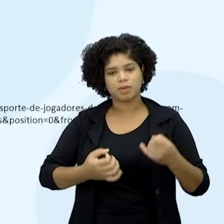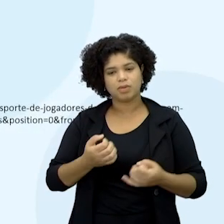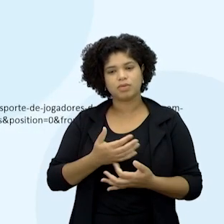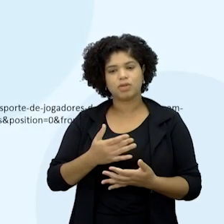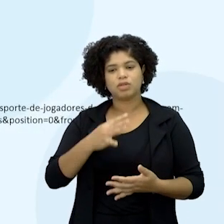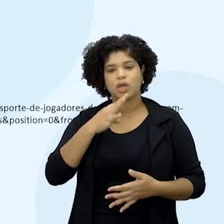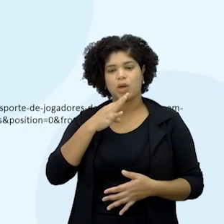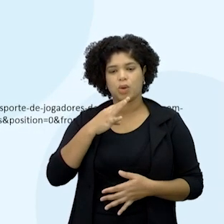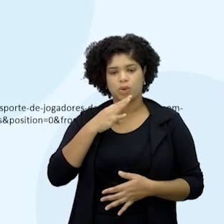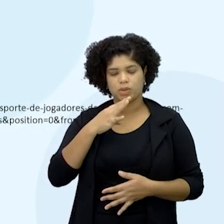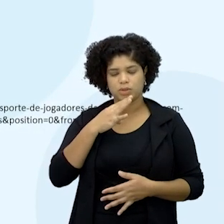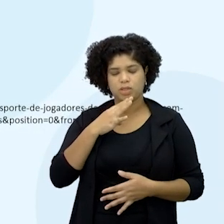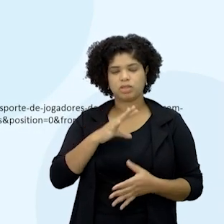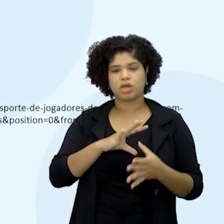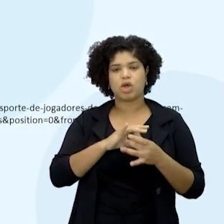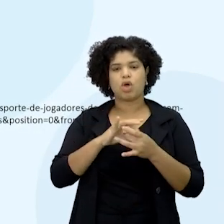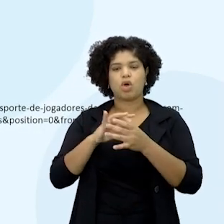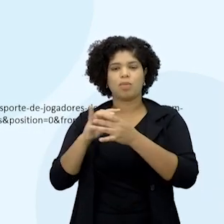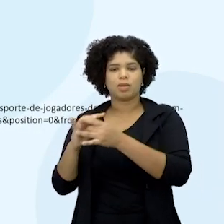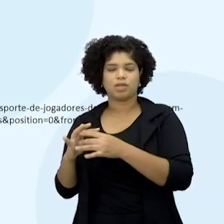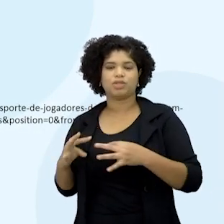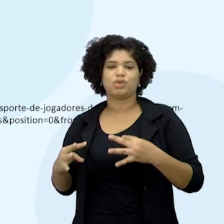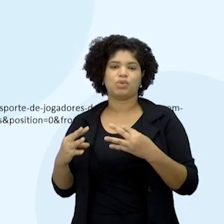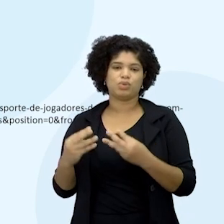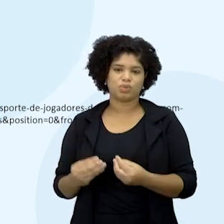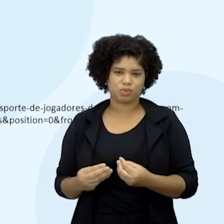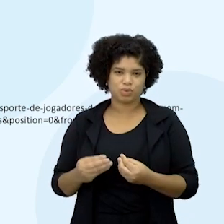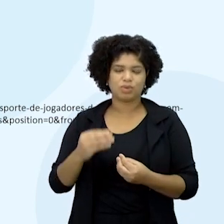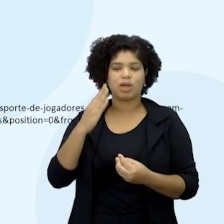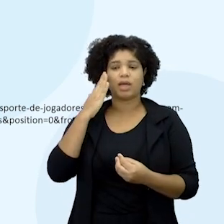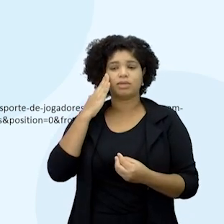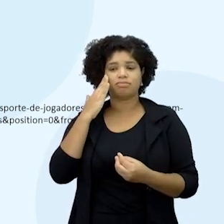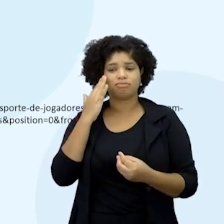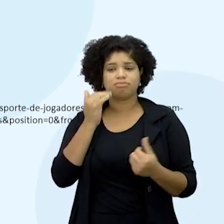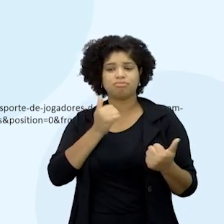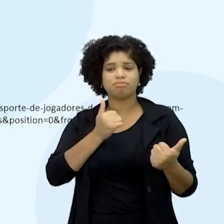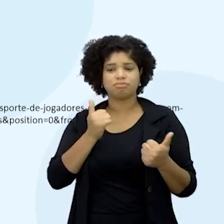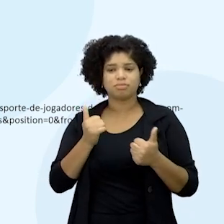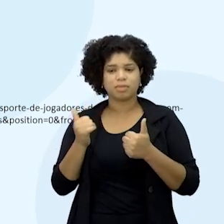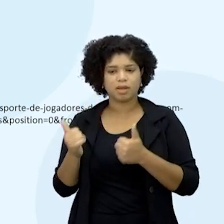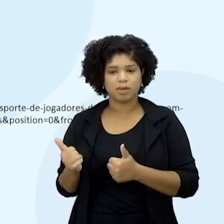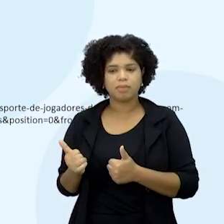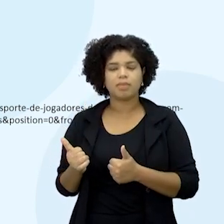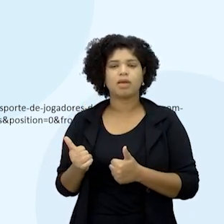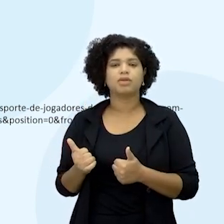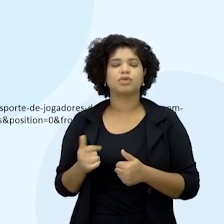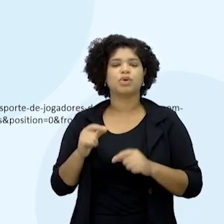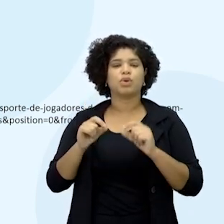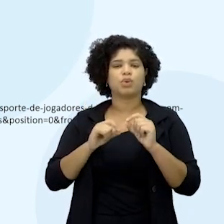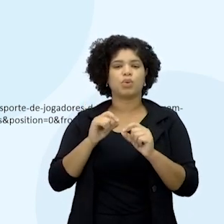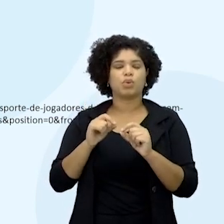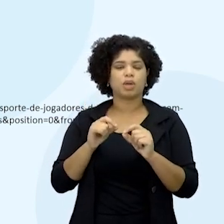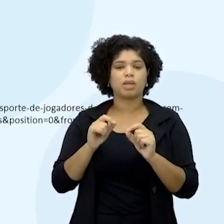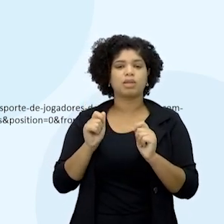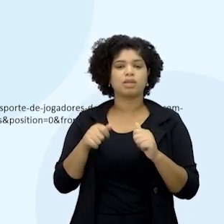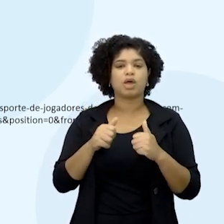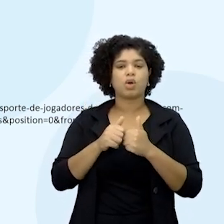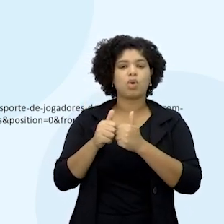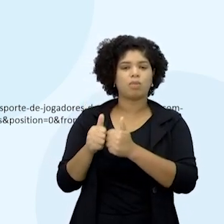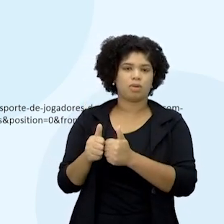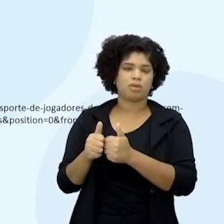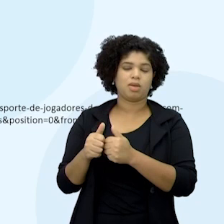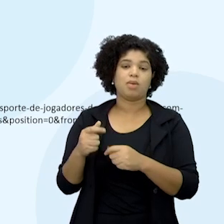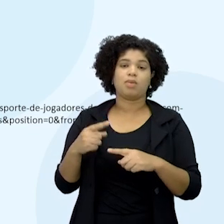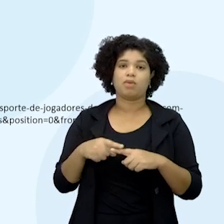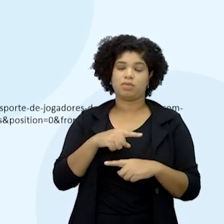precisam conhecer realmente o componente todo, né? Assim, saber o que ele vai nortear, porque